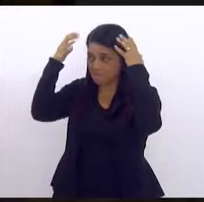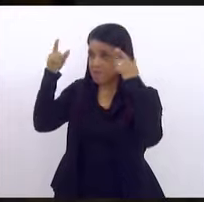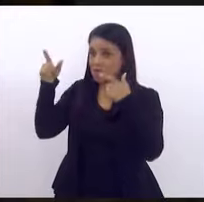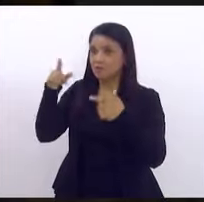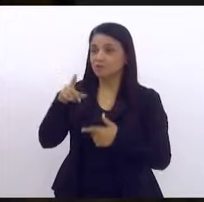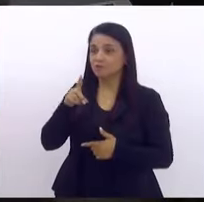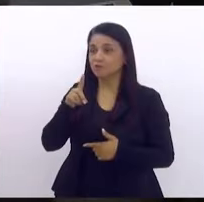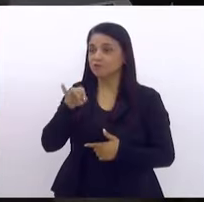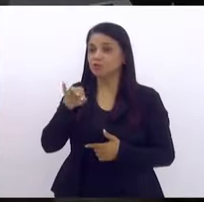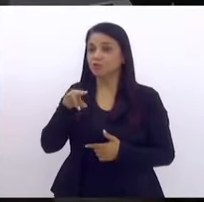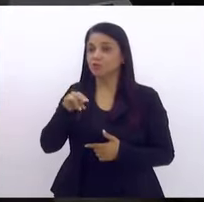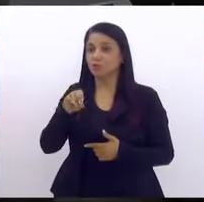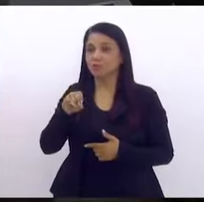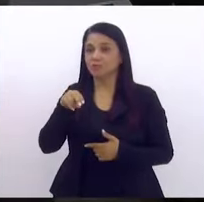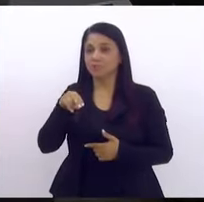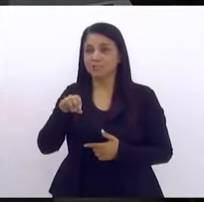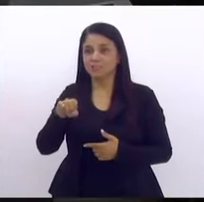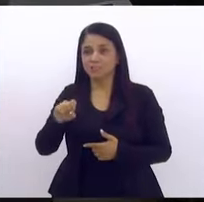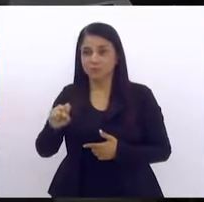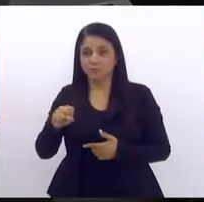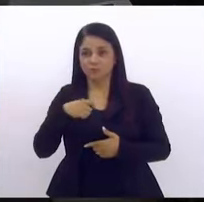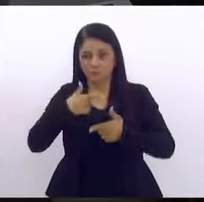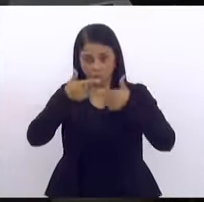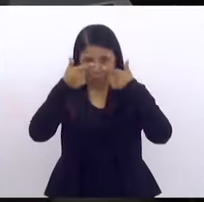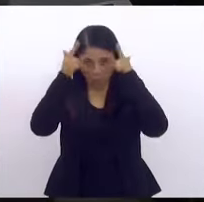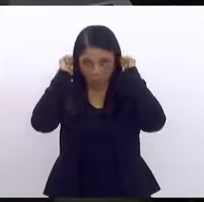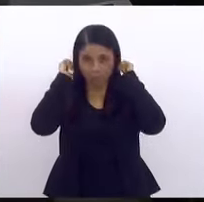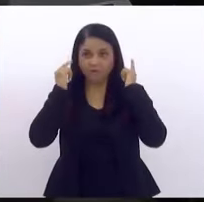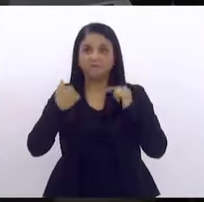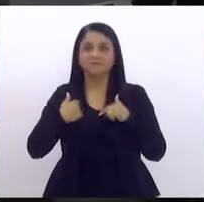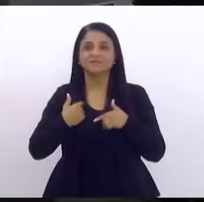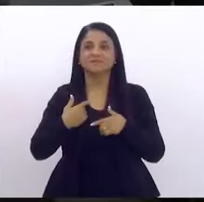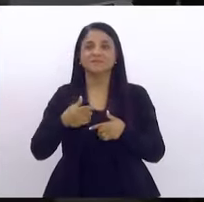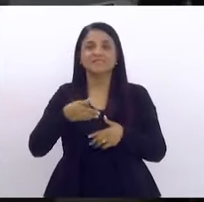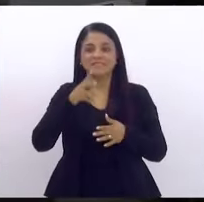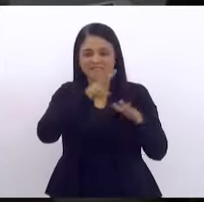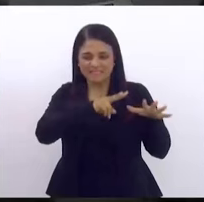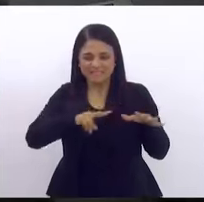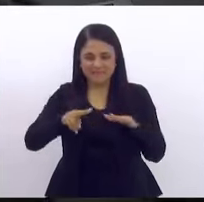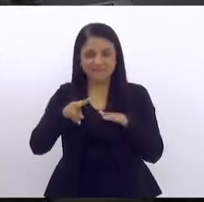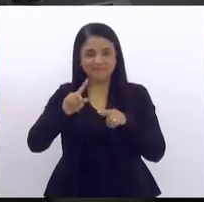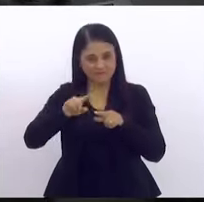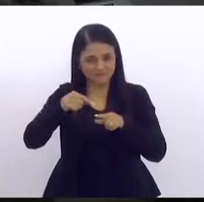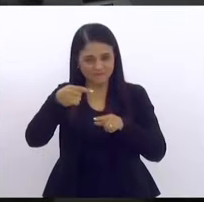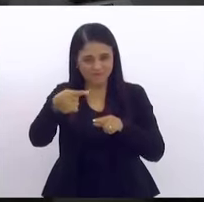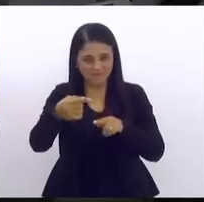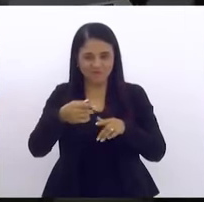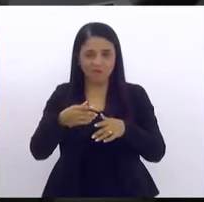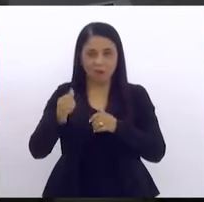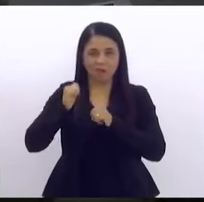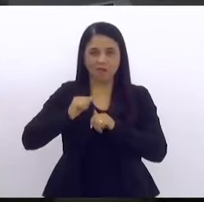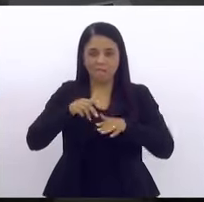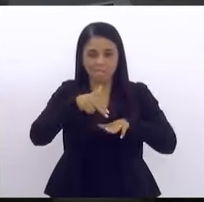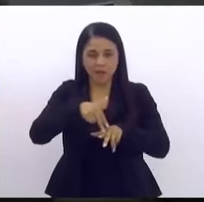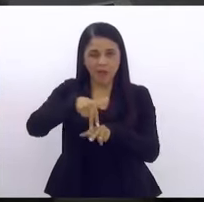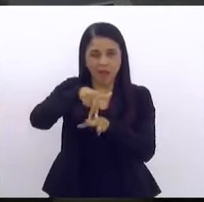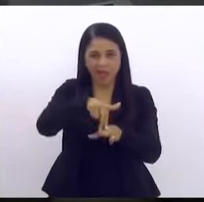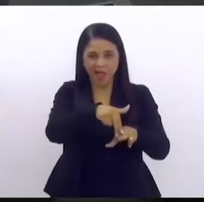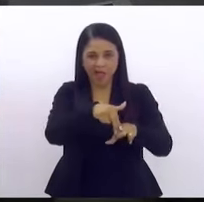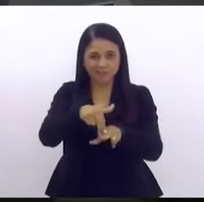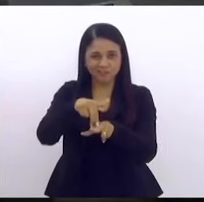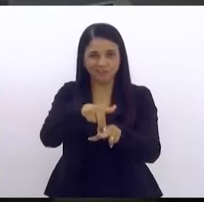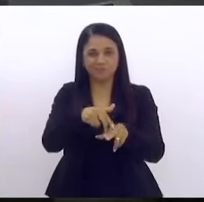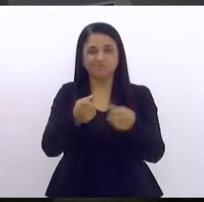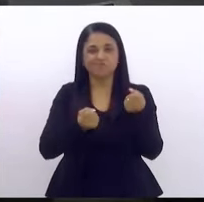tá. Falou que semana que vem vai pendurar a prancha, vai sair no carro dele. Só acham ele agora depois da virada.